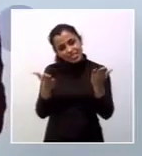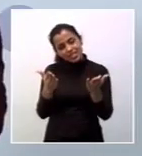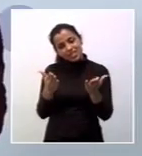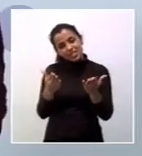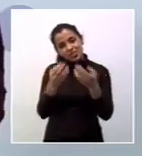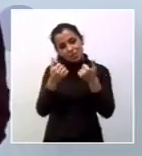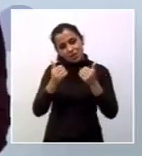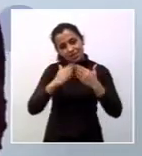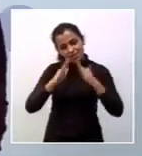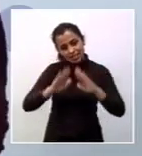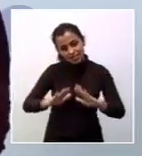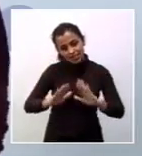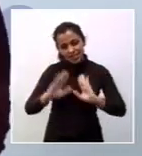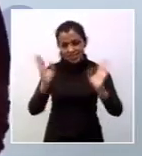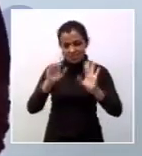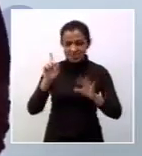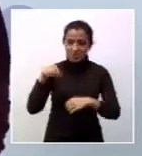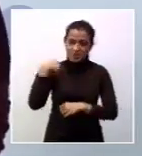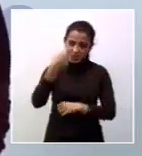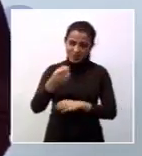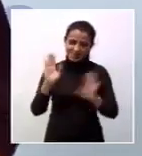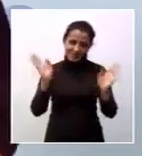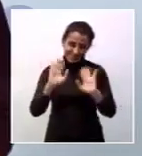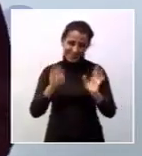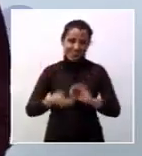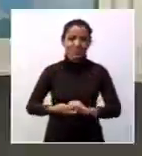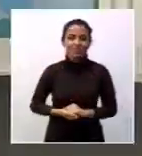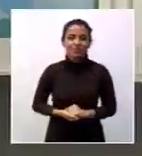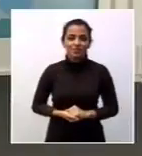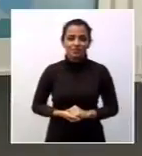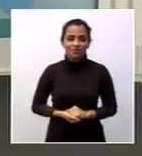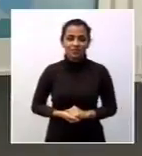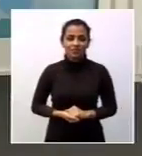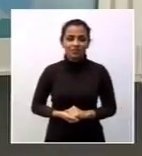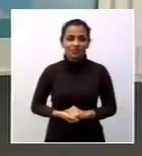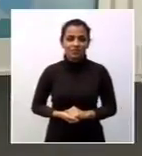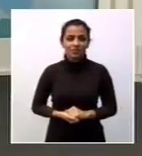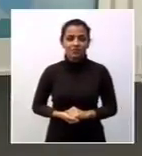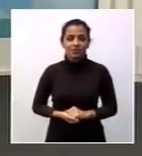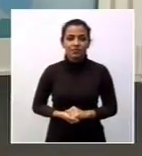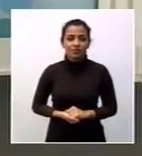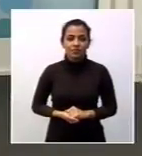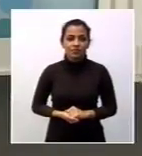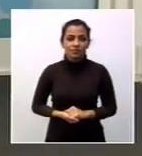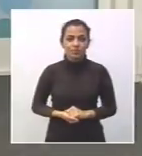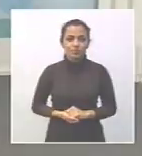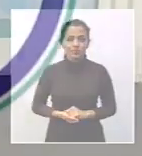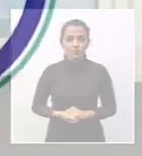e a gente se vê assim que possível, tá? Tchau, tchau.